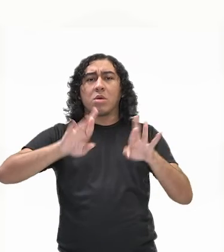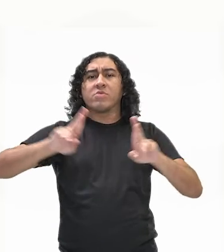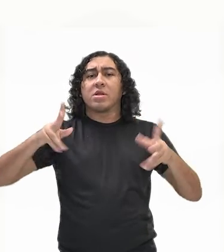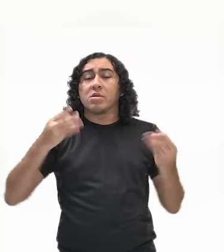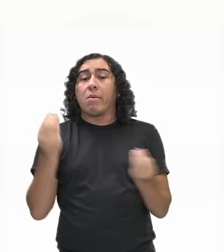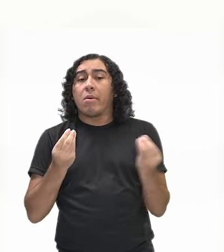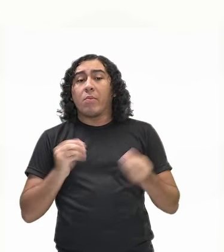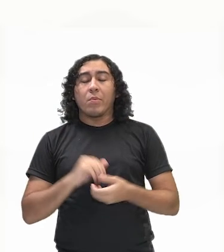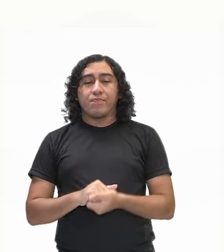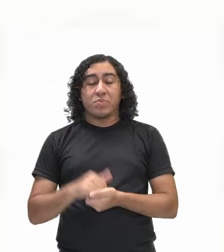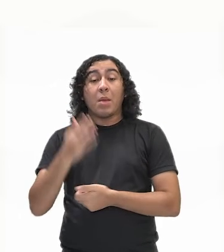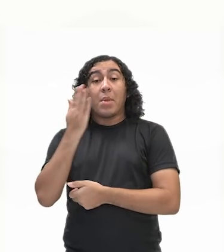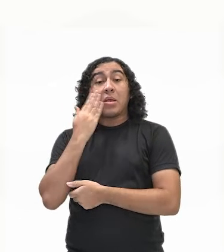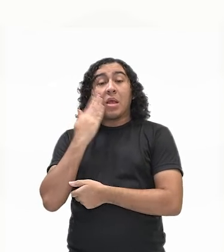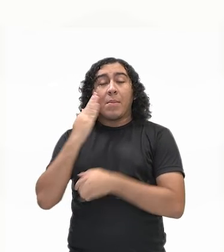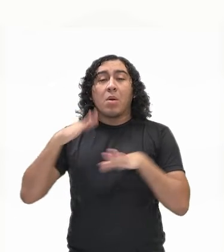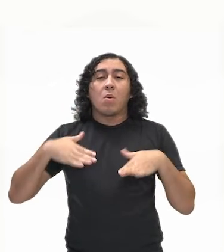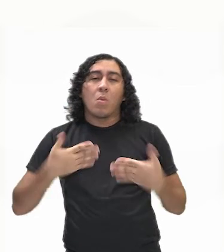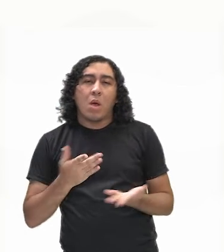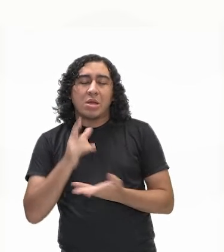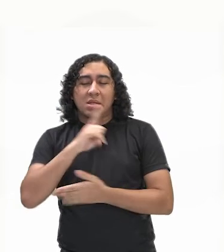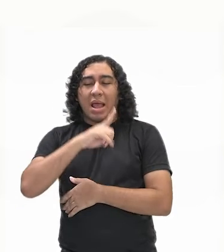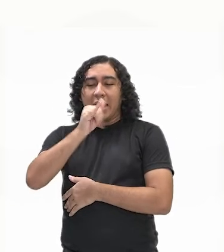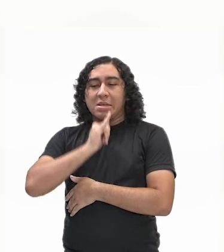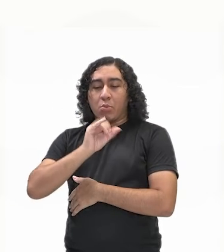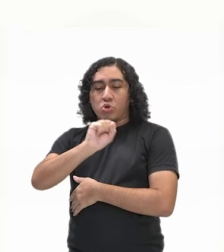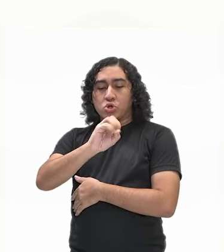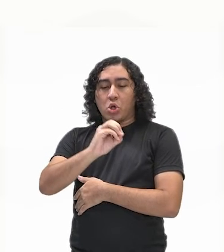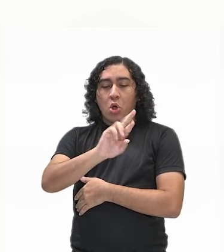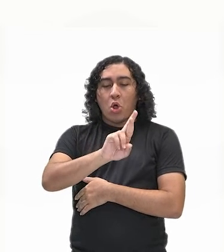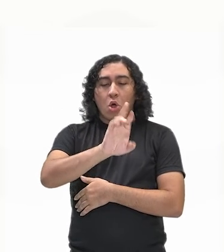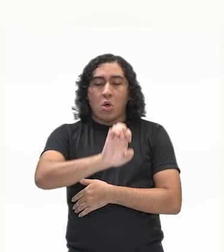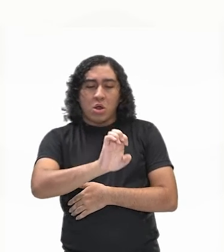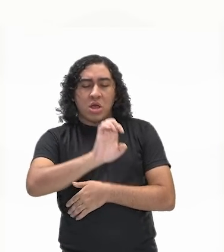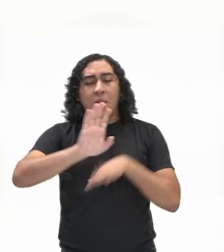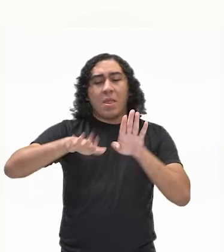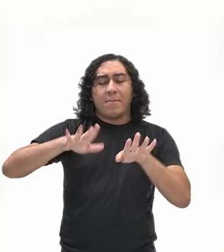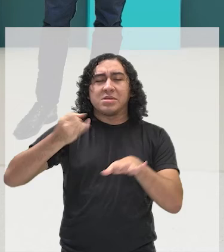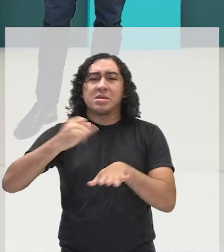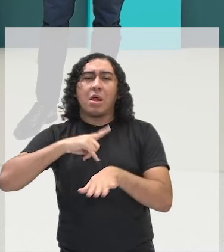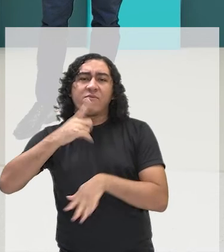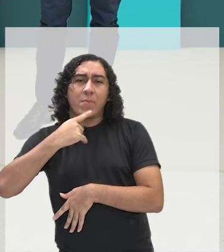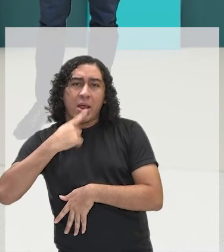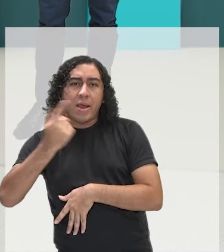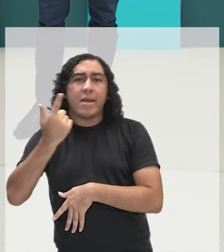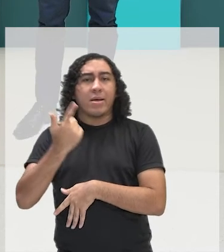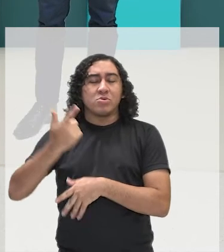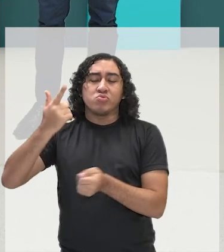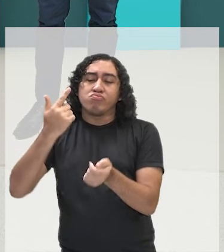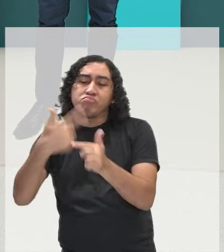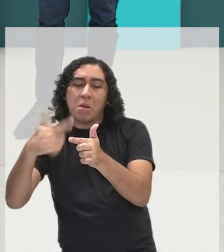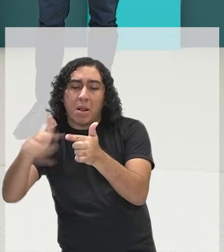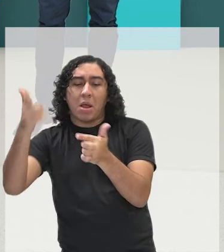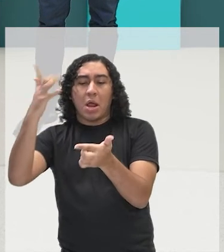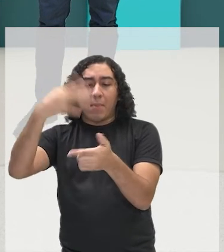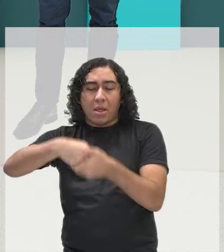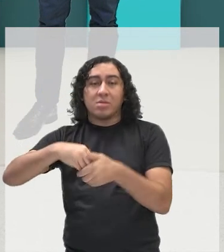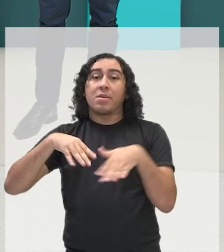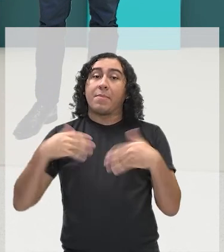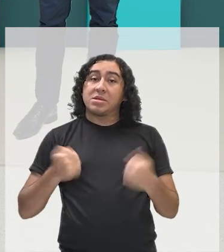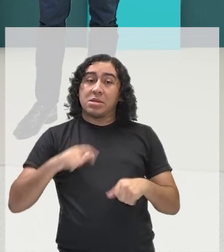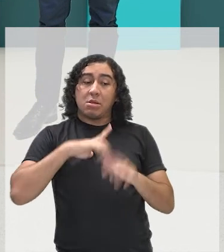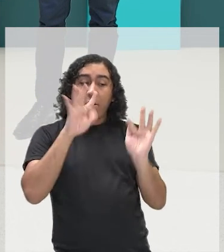é a diferença entre um e outro? Olha só, para eu saber quando sore indica se está inflamado, se está dolorido ou algo do